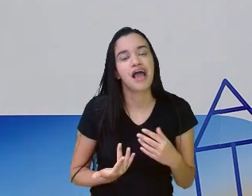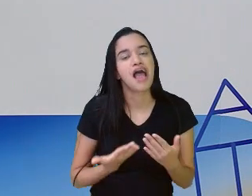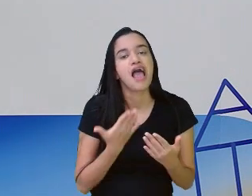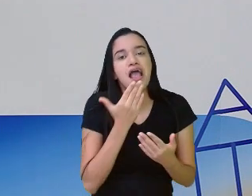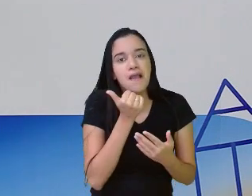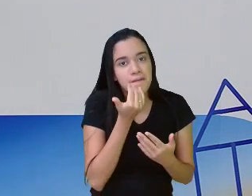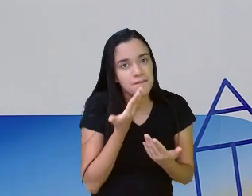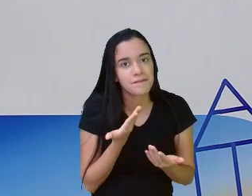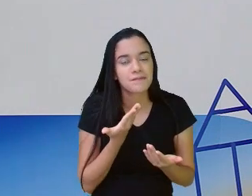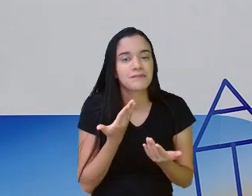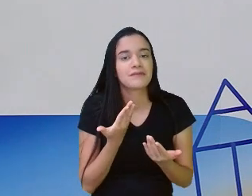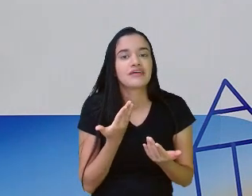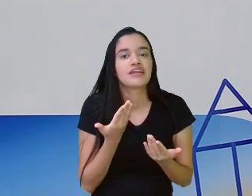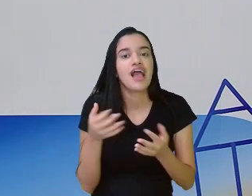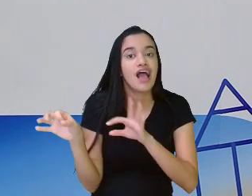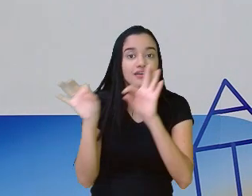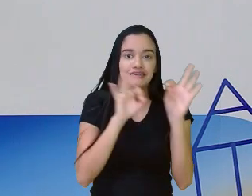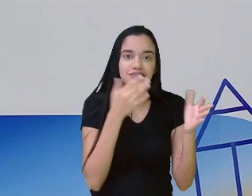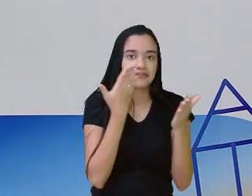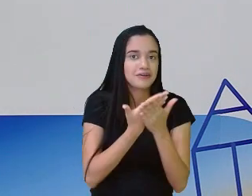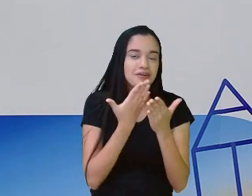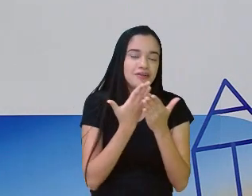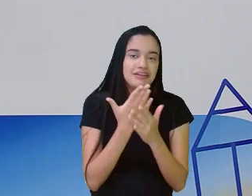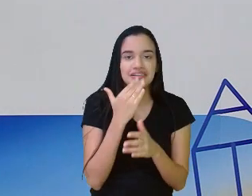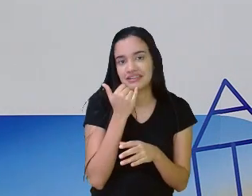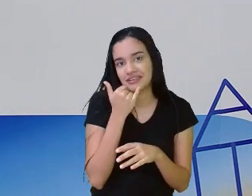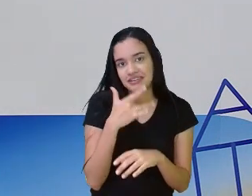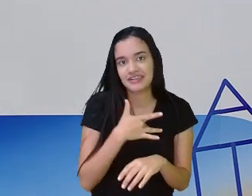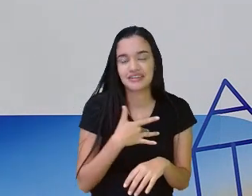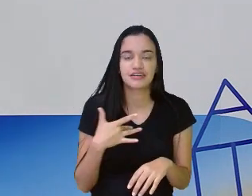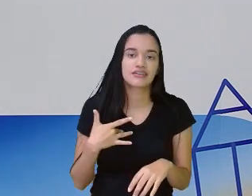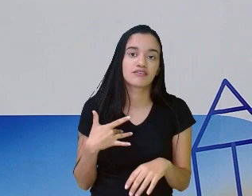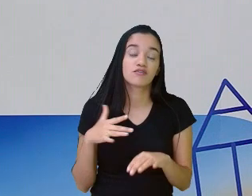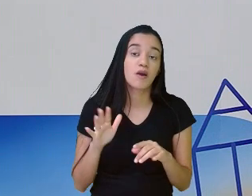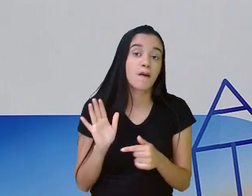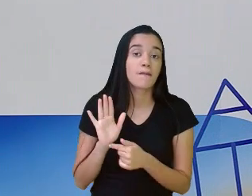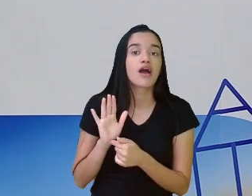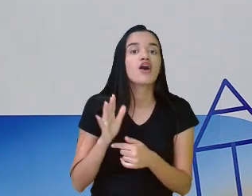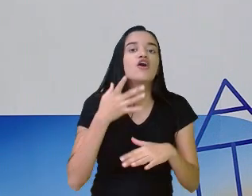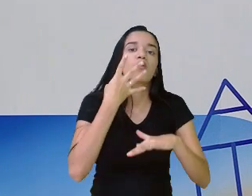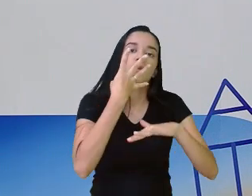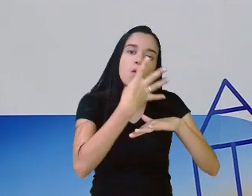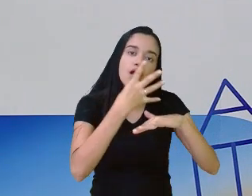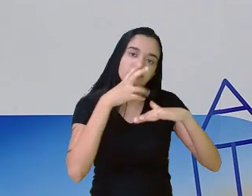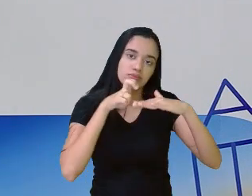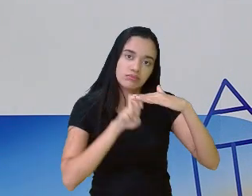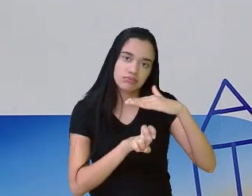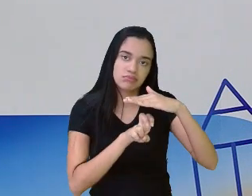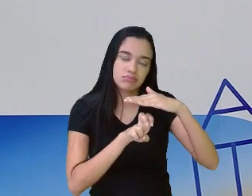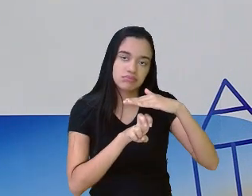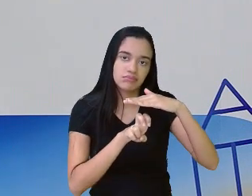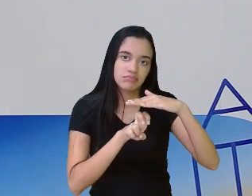uma aula de alimentação saudável. Mas a representação seria 4 quintos.